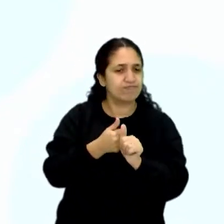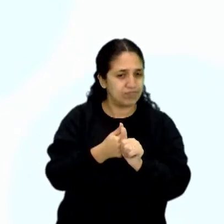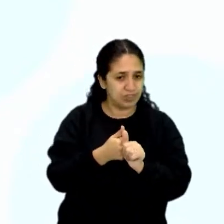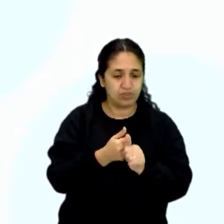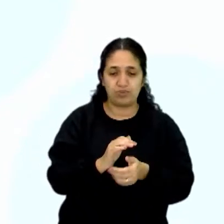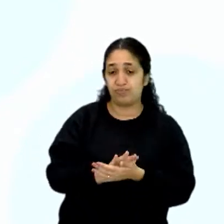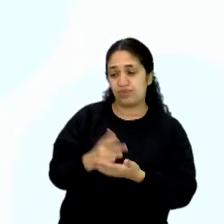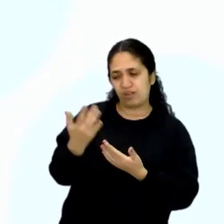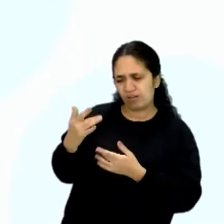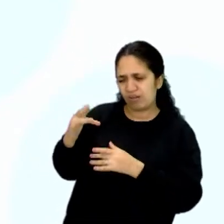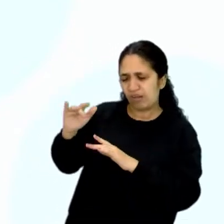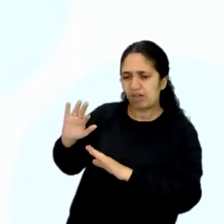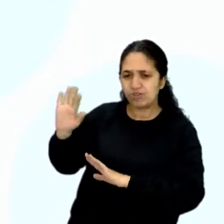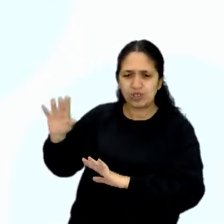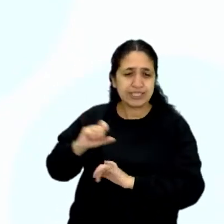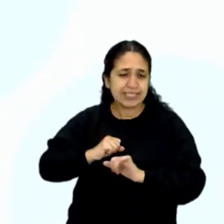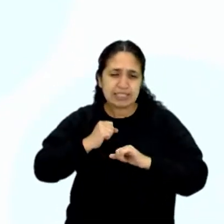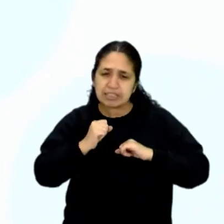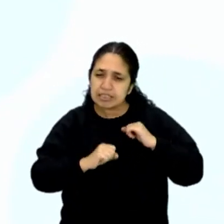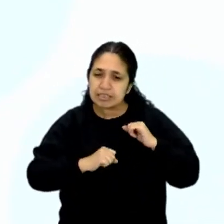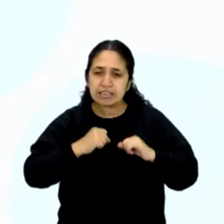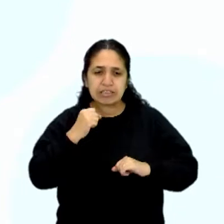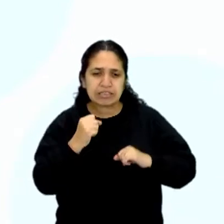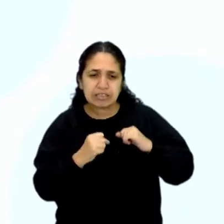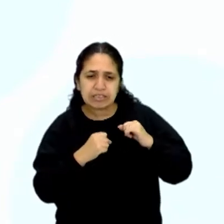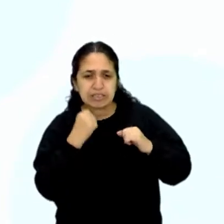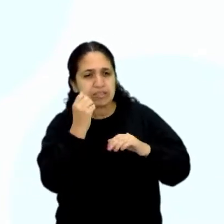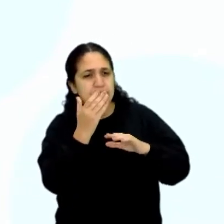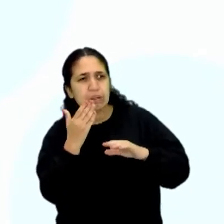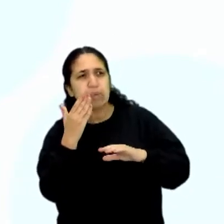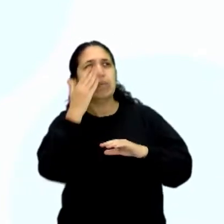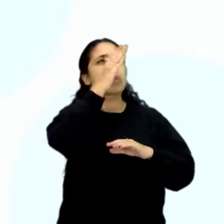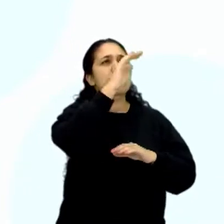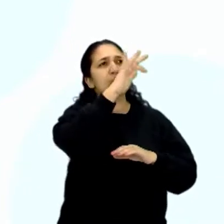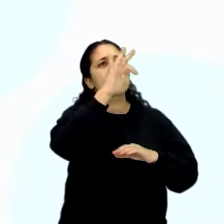de lado a ânsia por desvendar o que existe